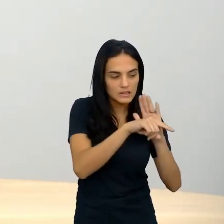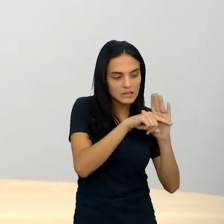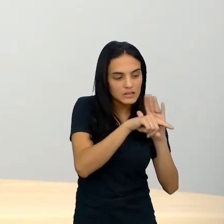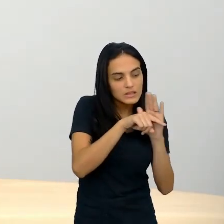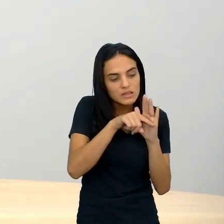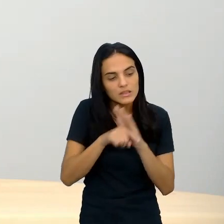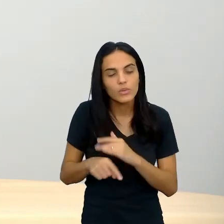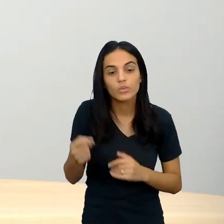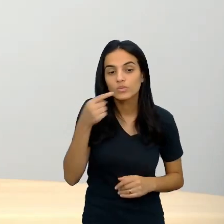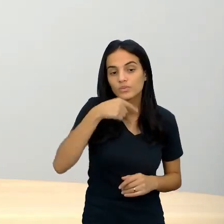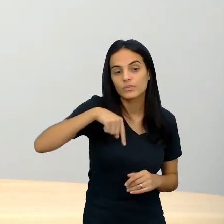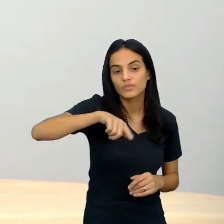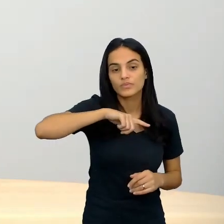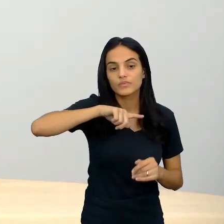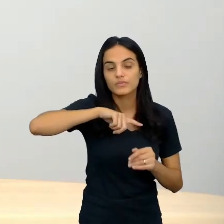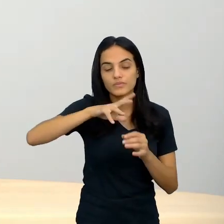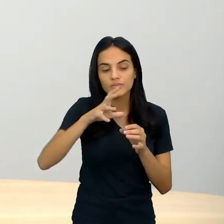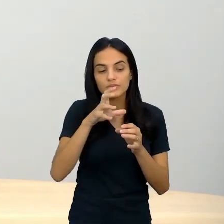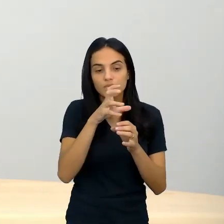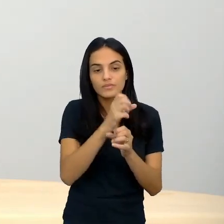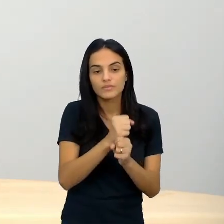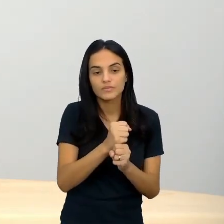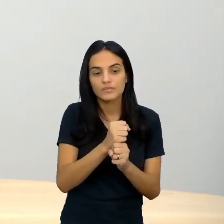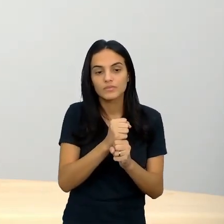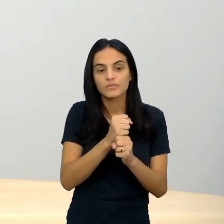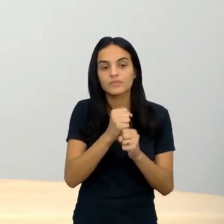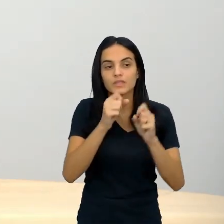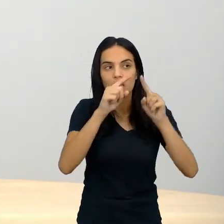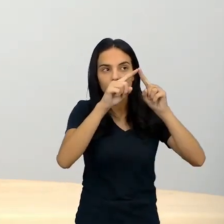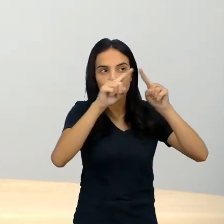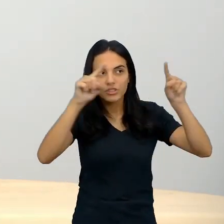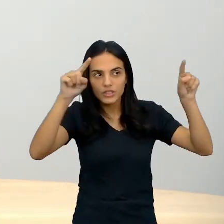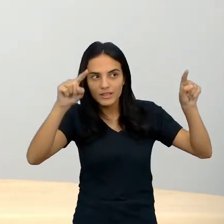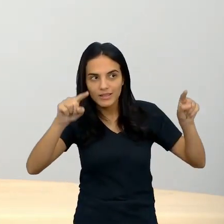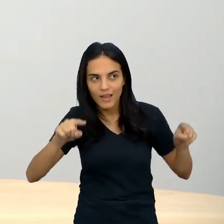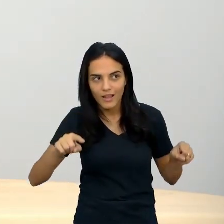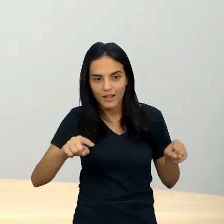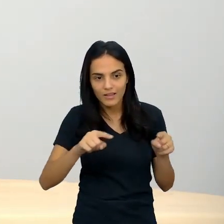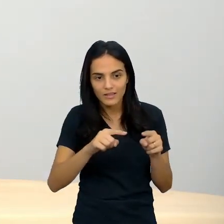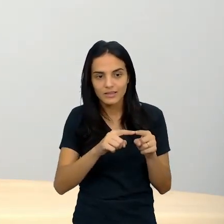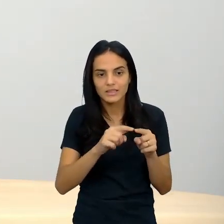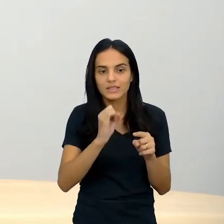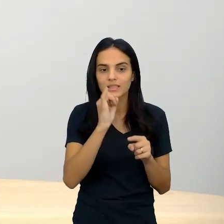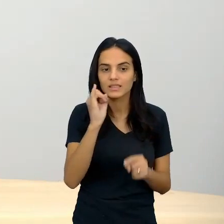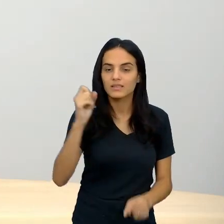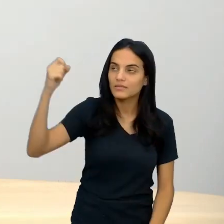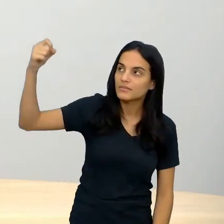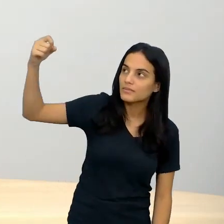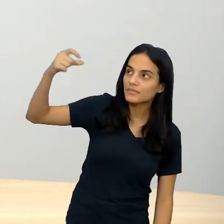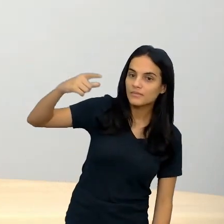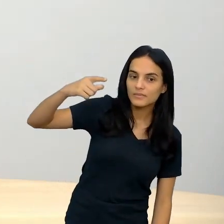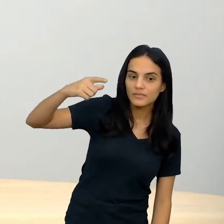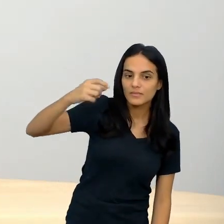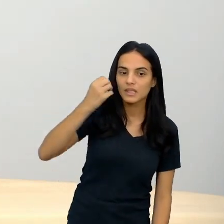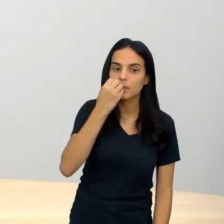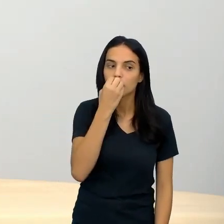a gente tinha que fazer o cálculo das janelas se a luminosidade era suficiente para o